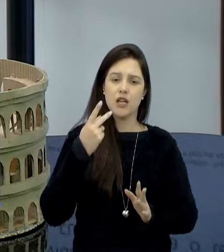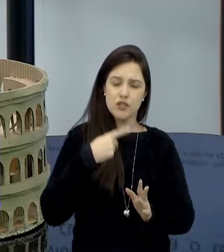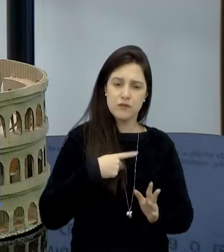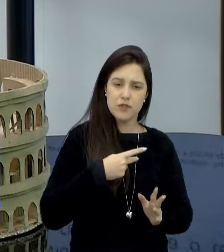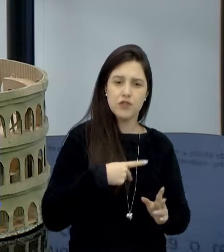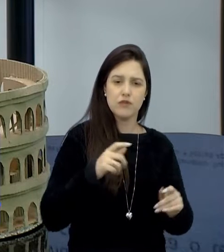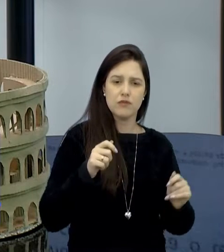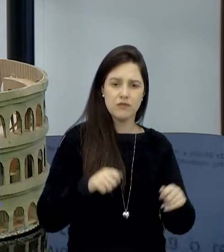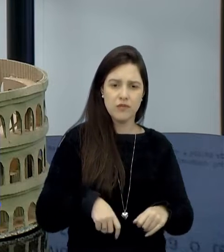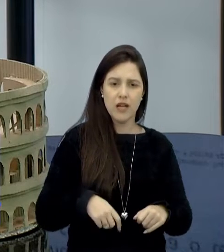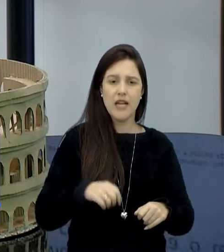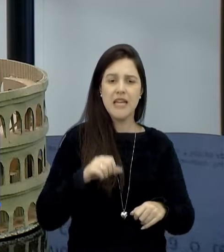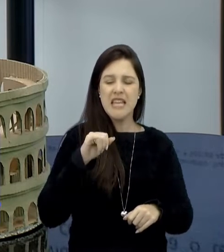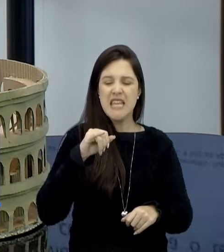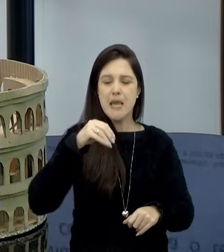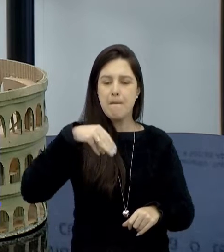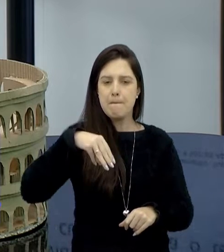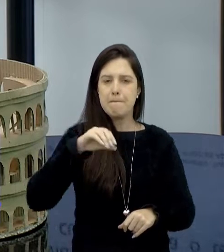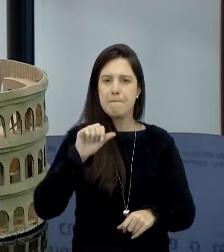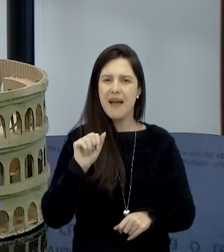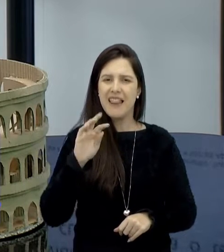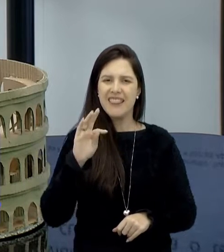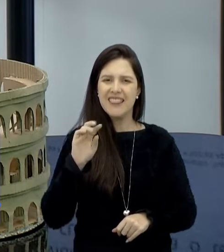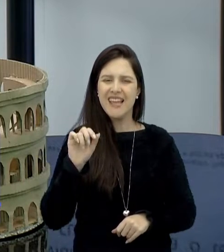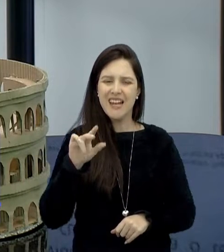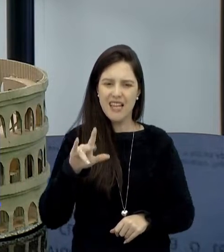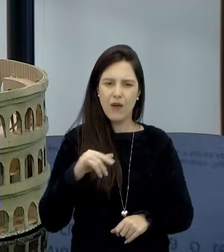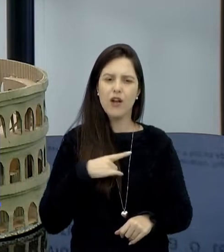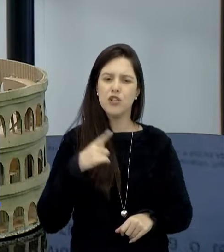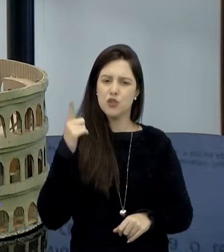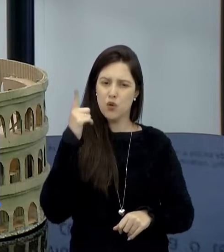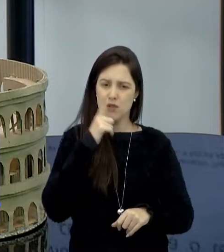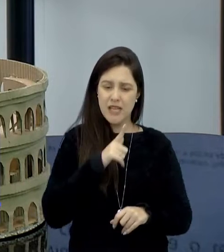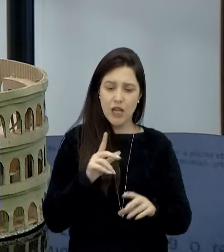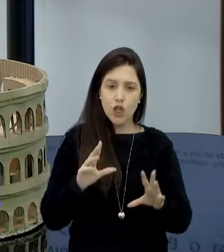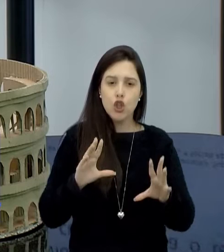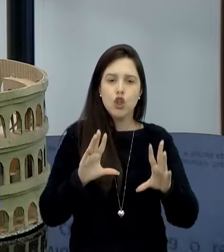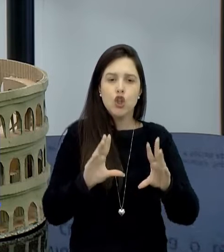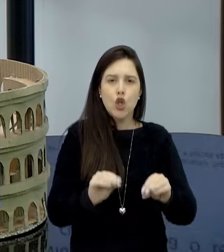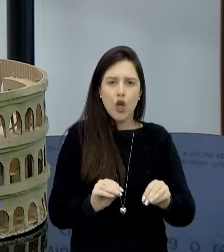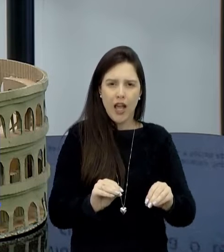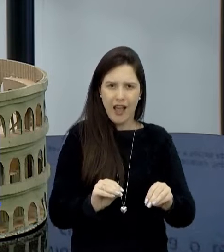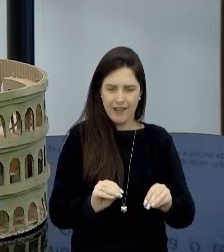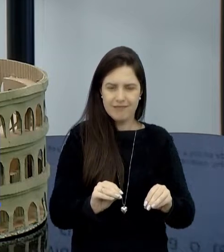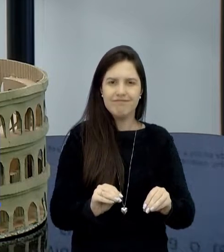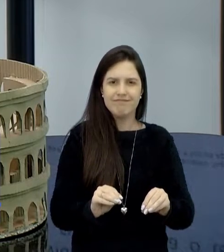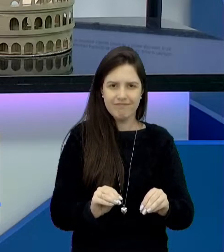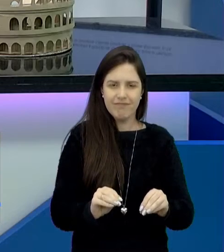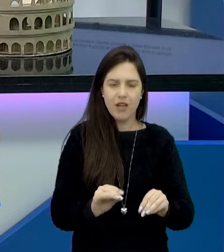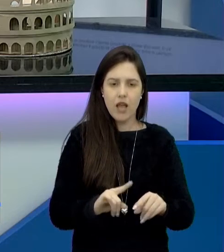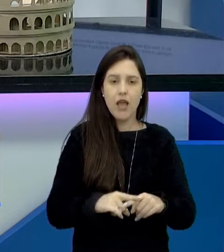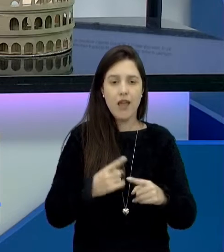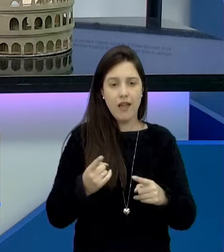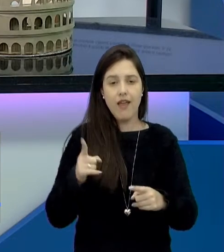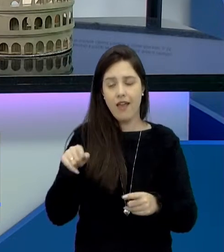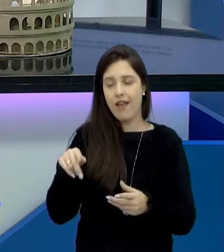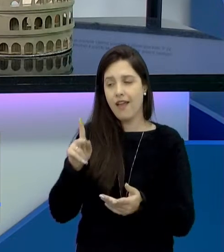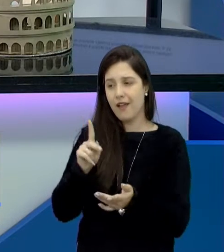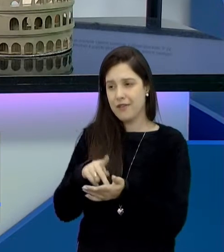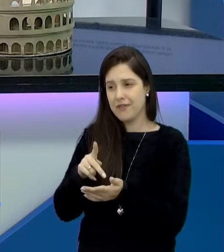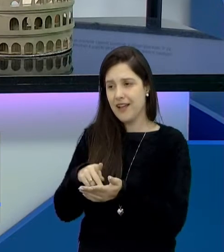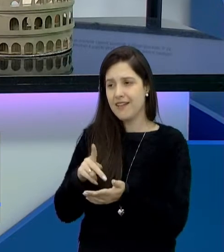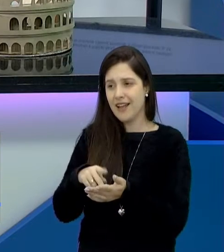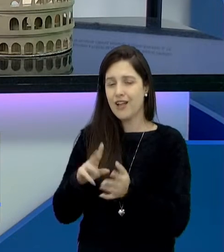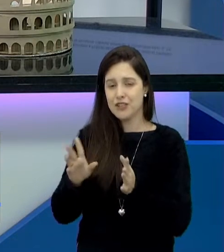a cultura material, que é essa tangível, que a gente consegue tocar, mas embora nem sempre deva, né, tocá-las. Se a gente está falando